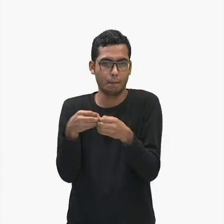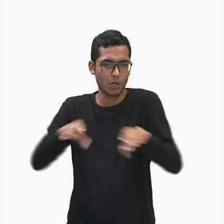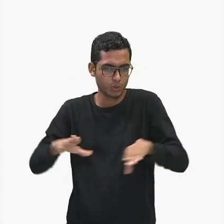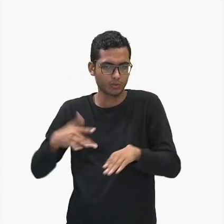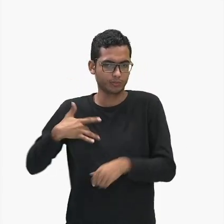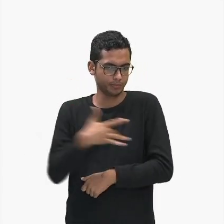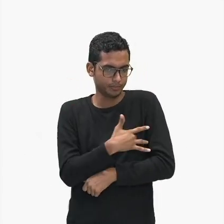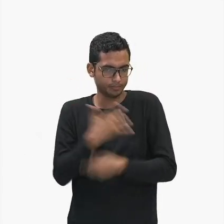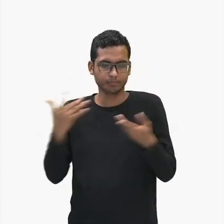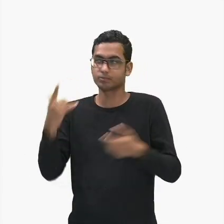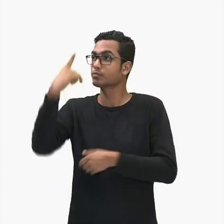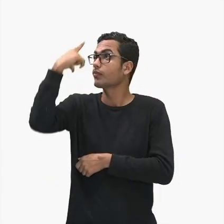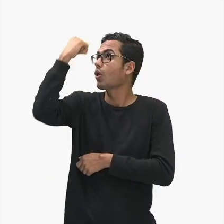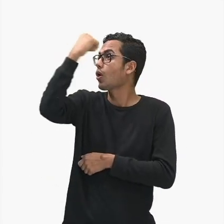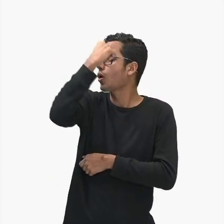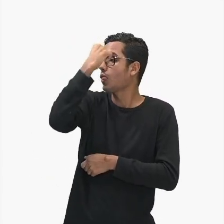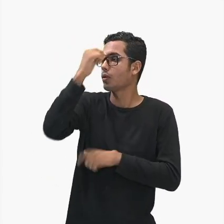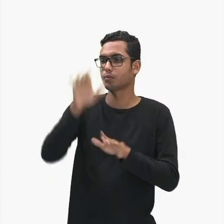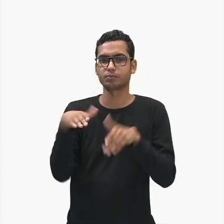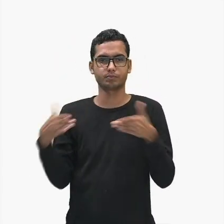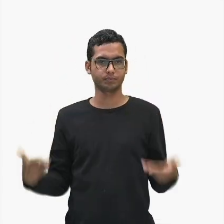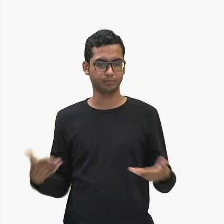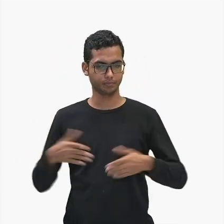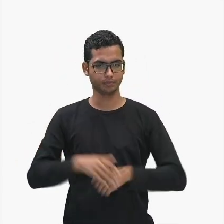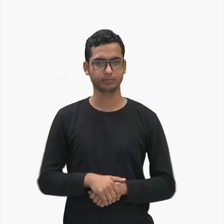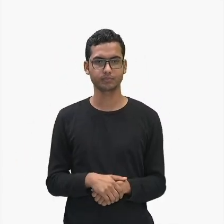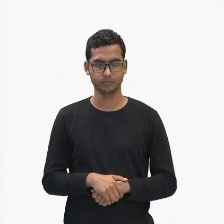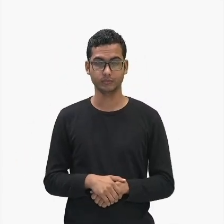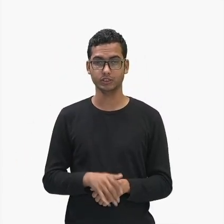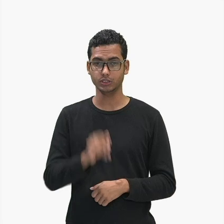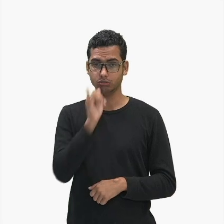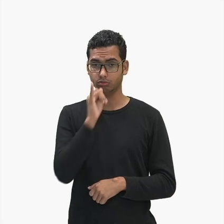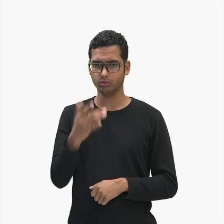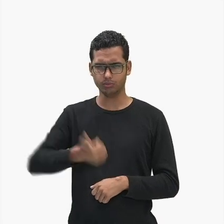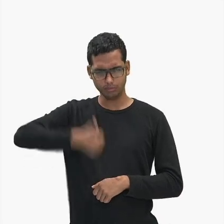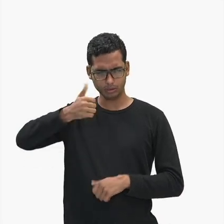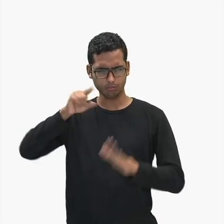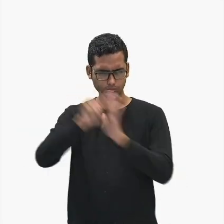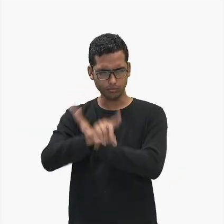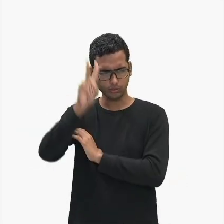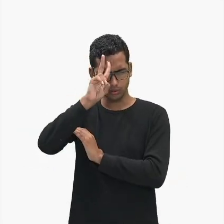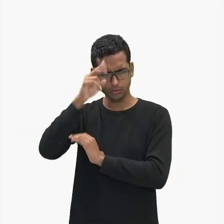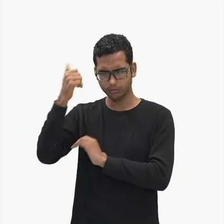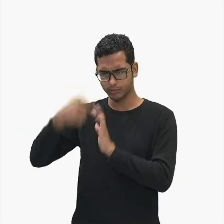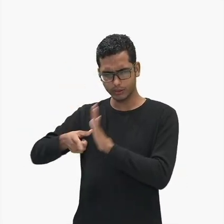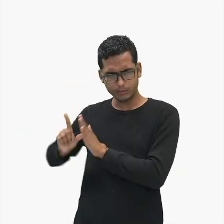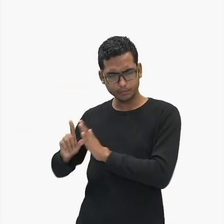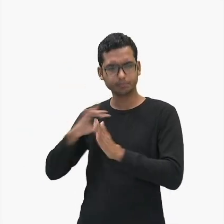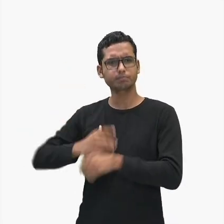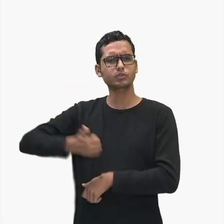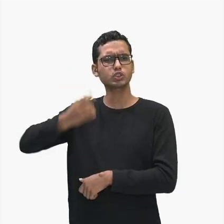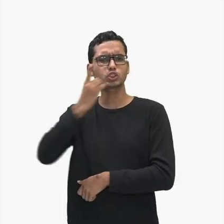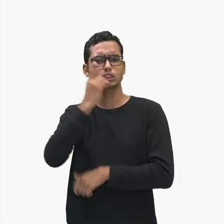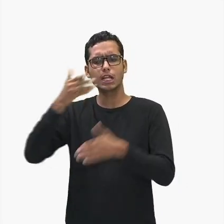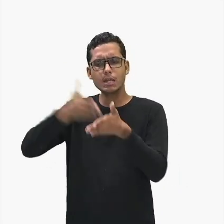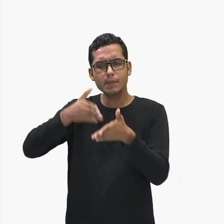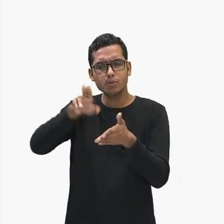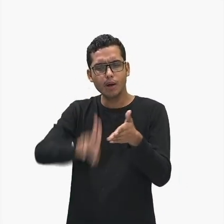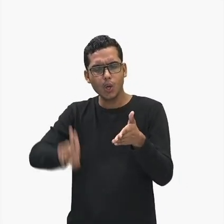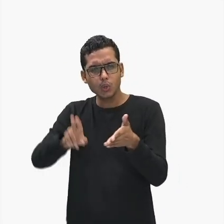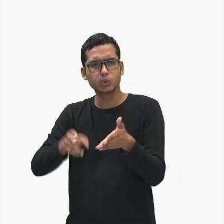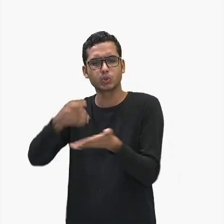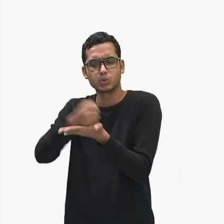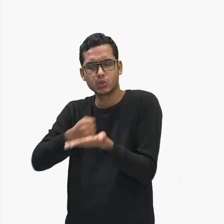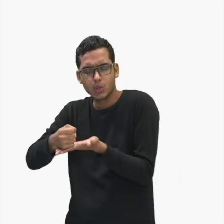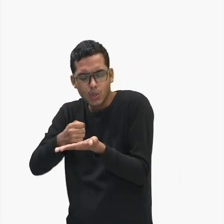primeira pergunta que foi feita, que a validade, né? A data de validade, ela